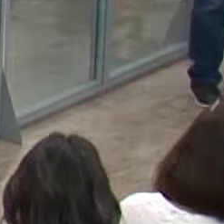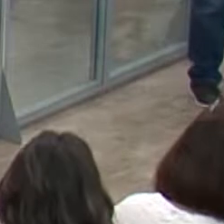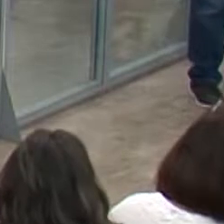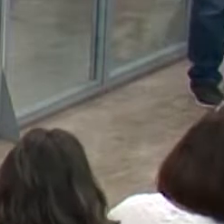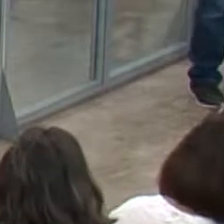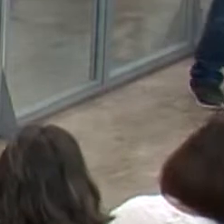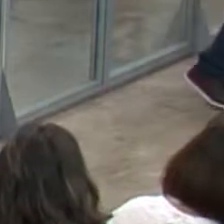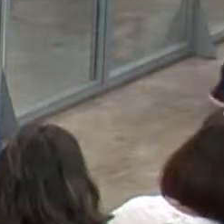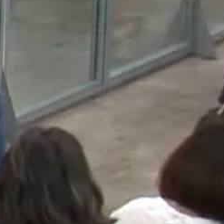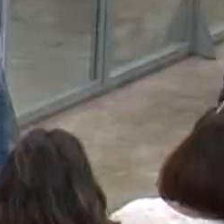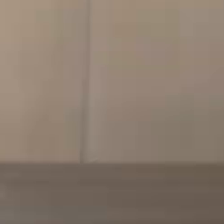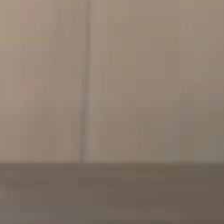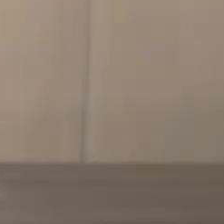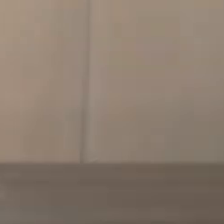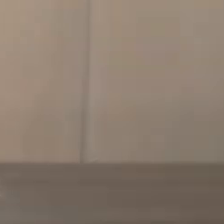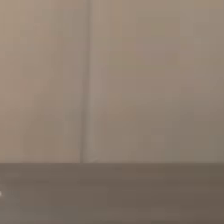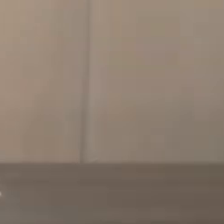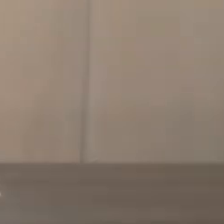Senhores,